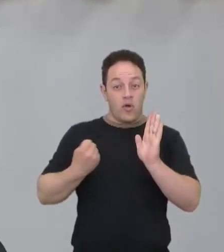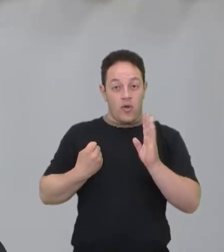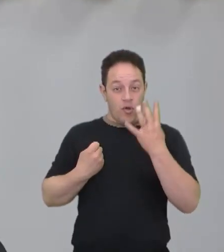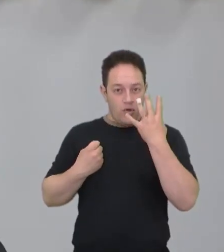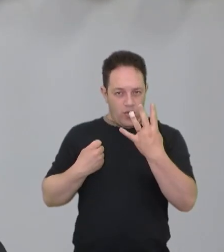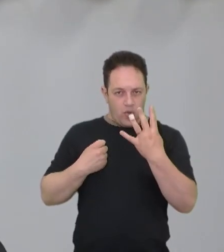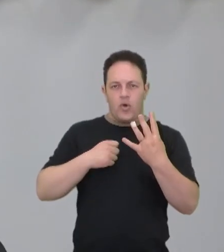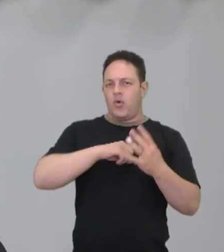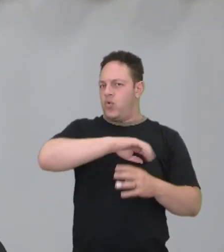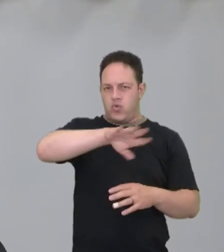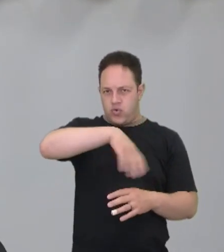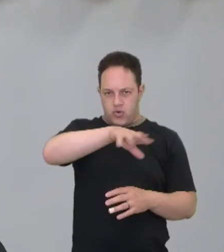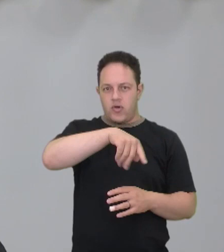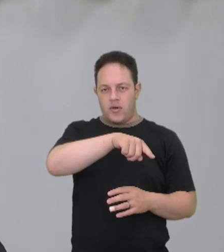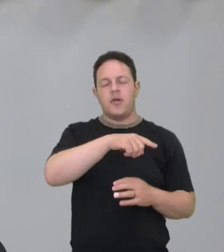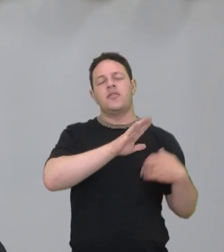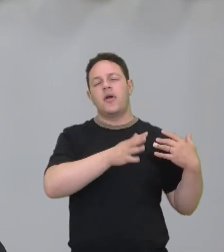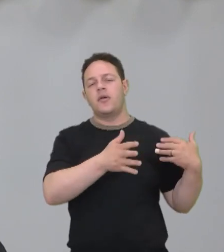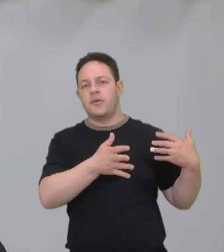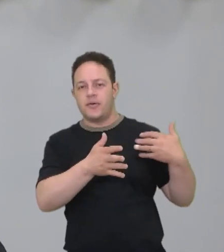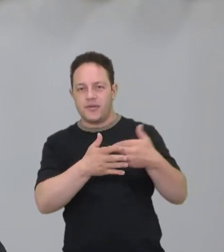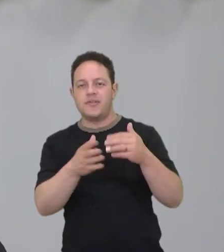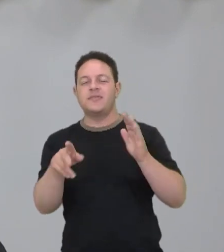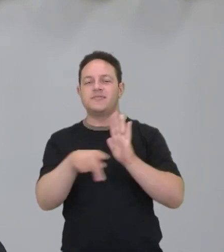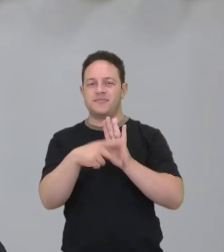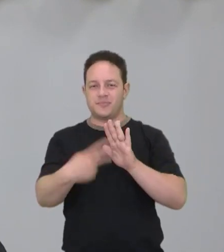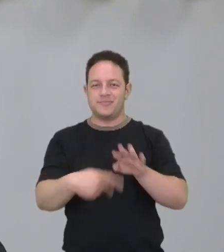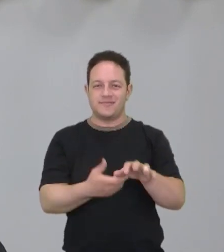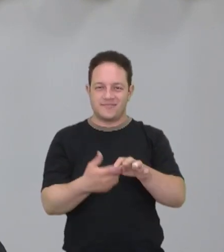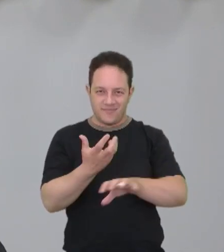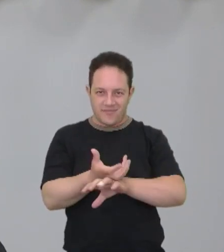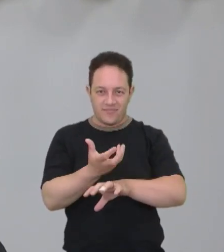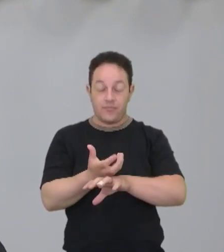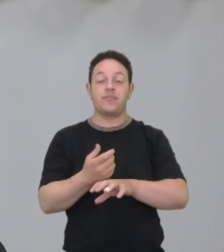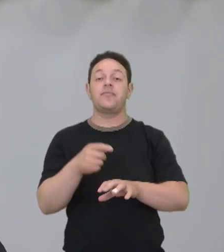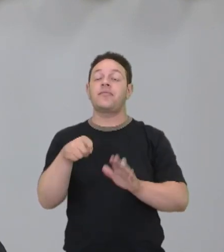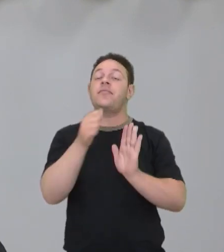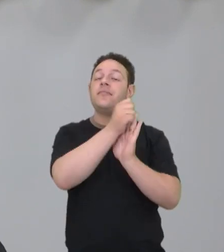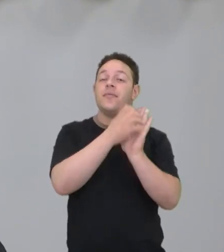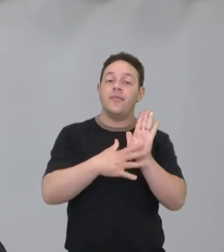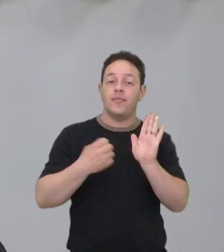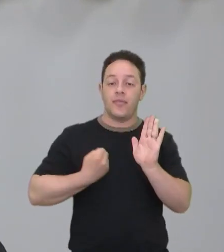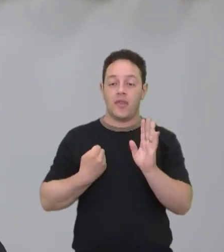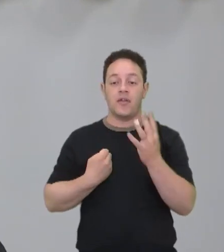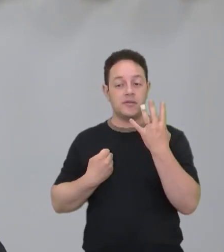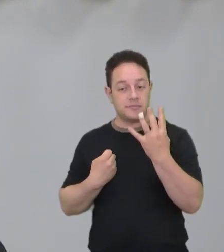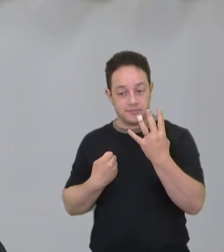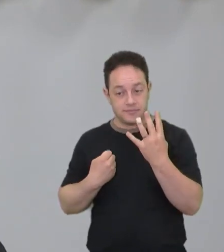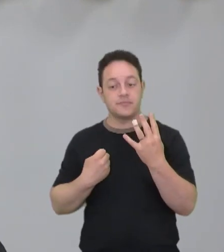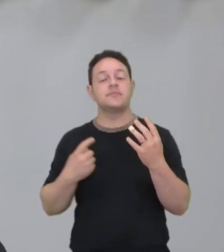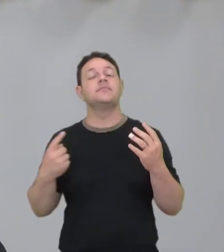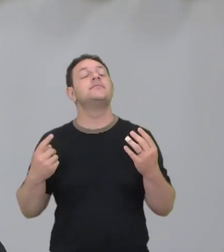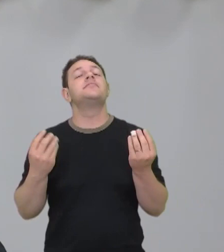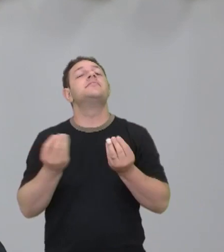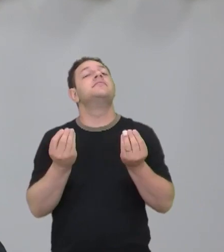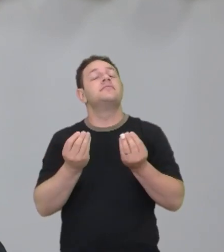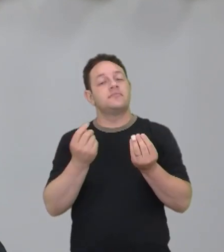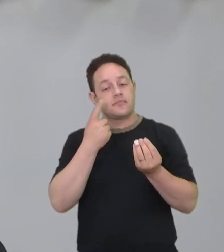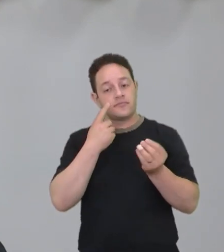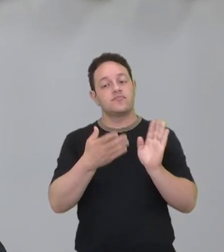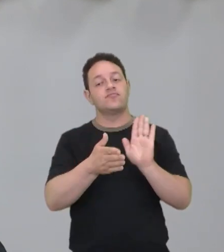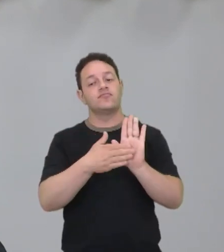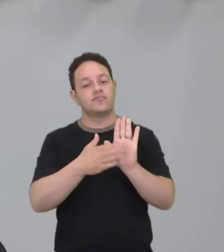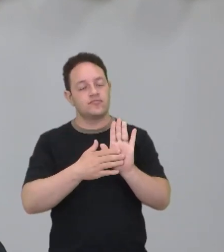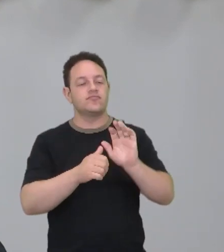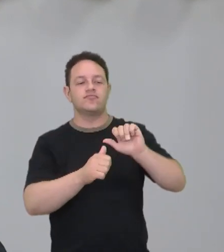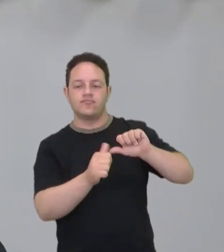ao longo então do nosso componente, essa atividade em si, ela veio justamente para propor aí